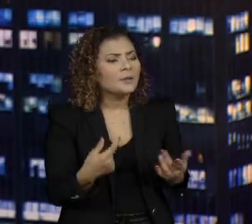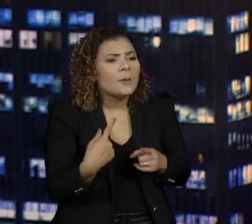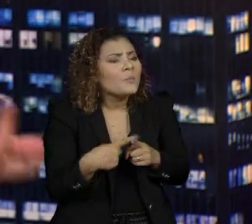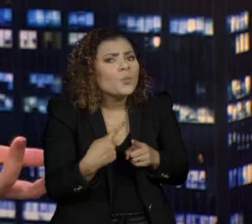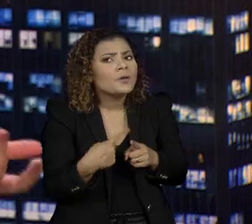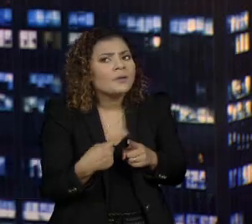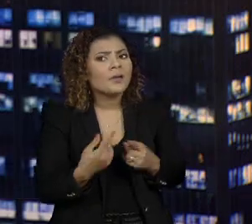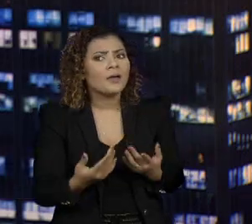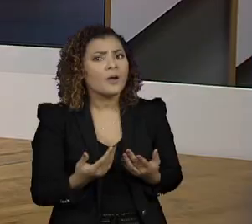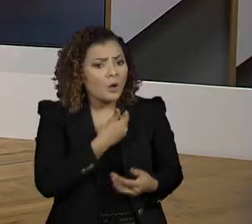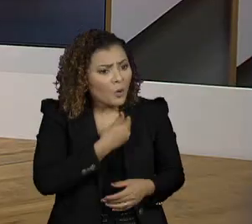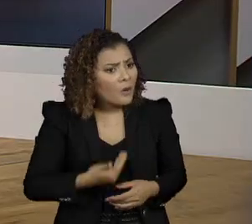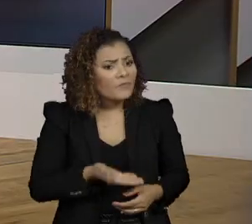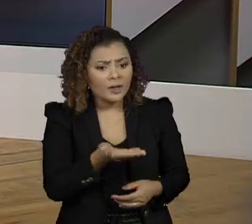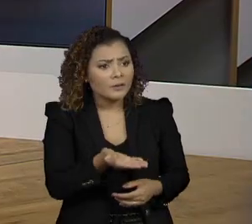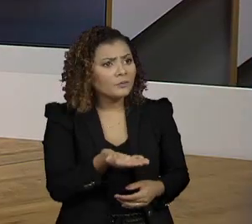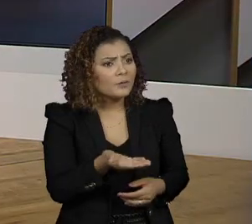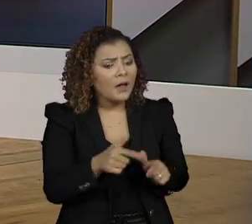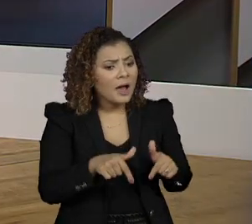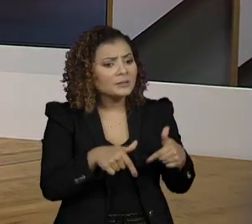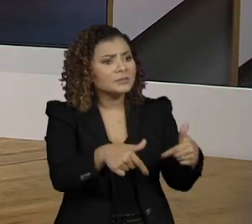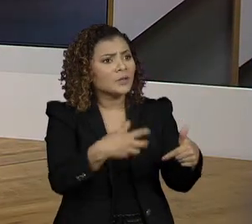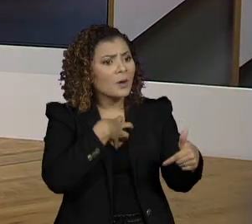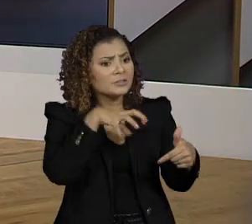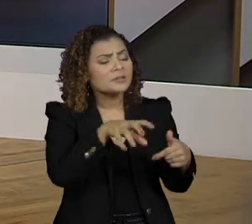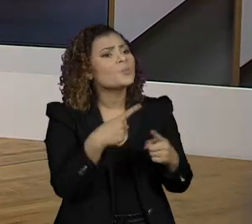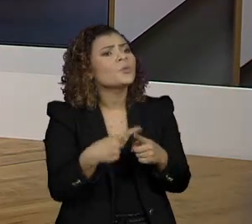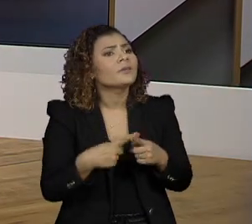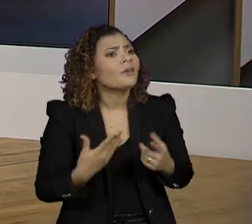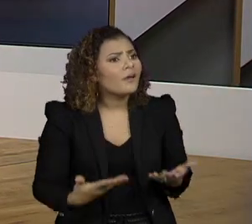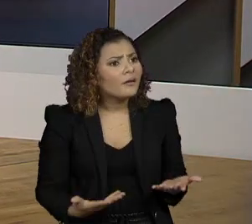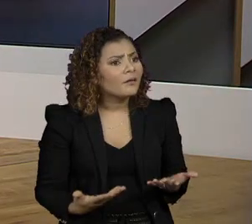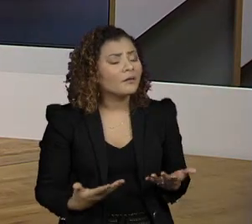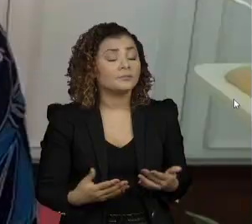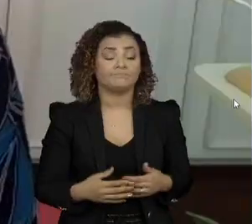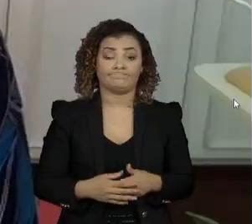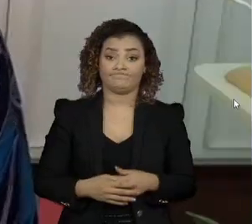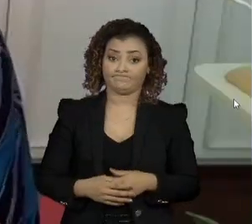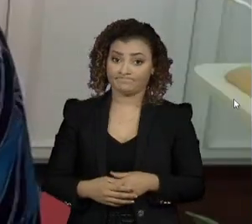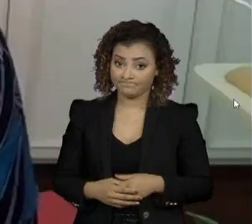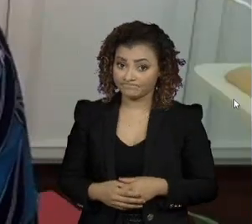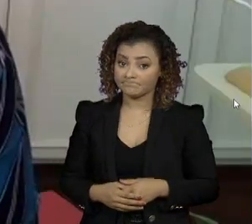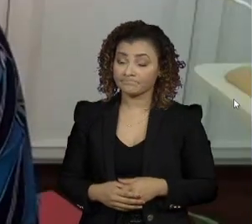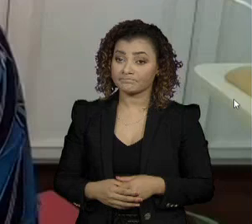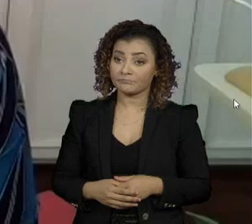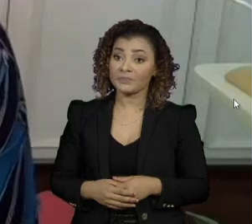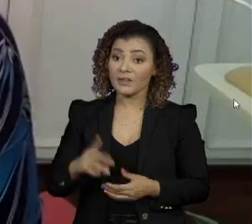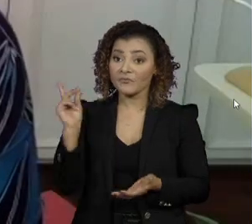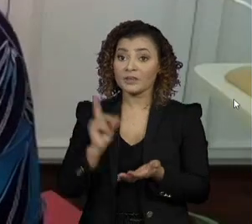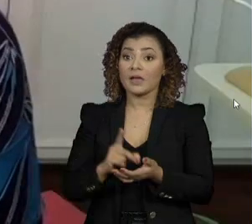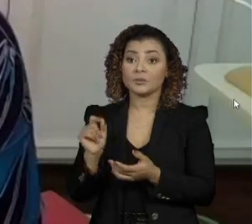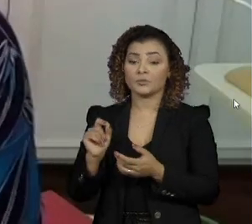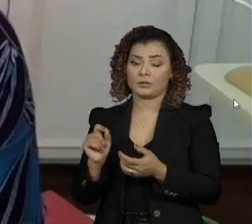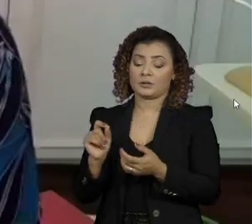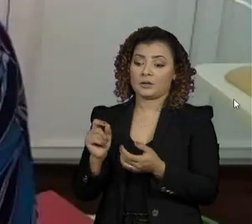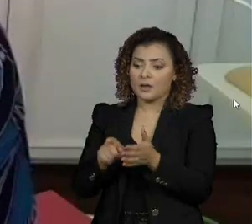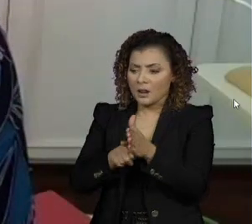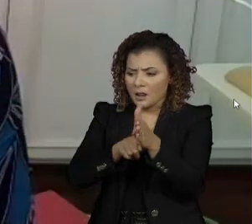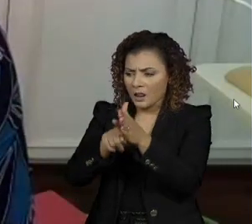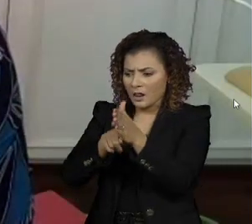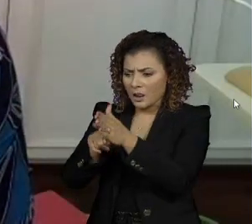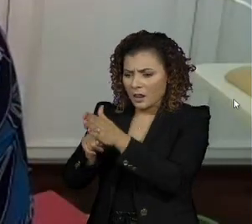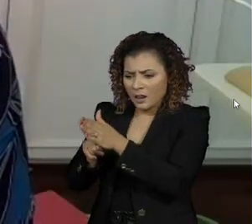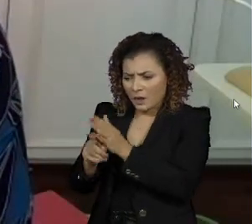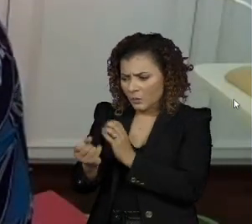de benefício o governo tem agindo dessa forma? O que havia era, no início da pandemia, uma estimativa de que o número